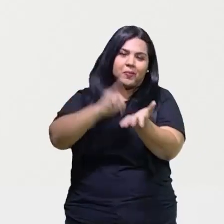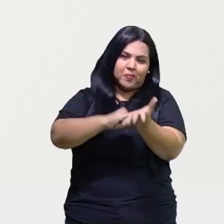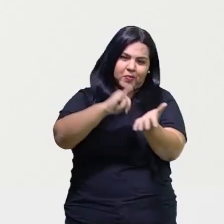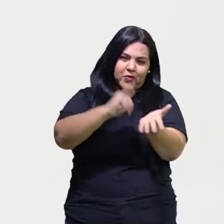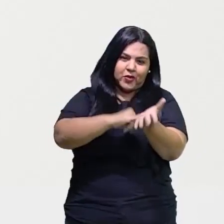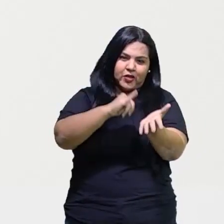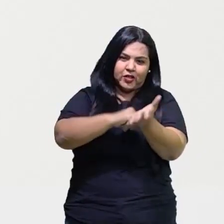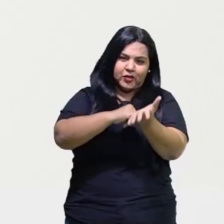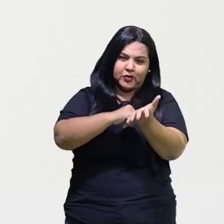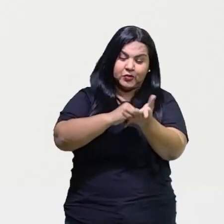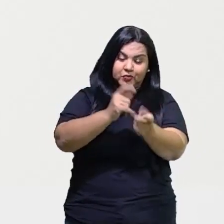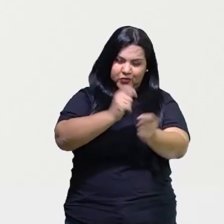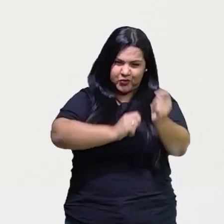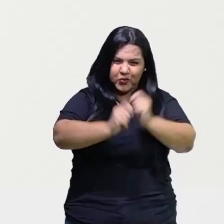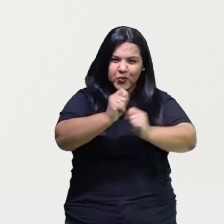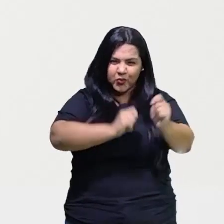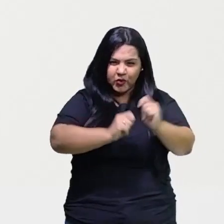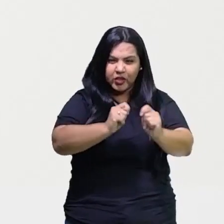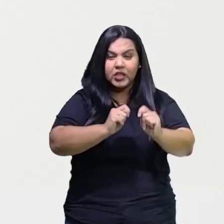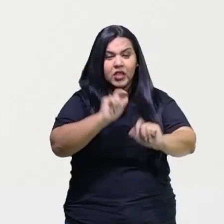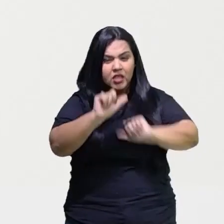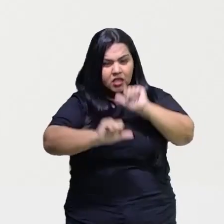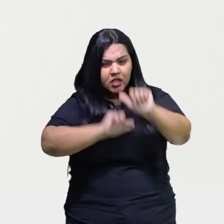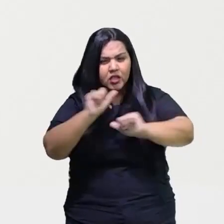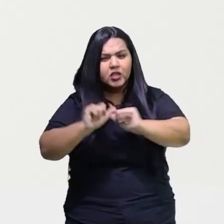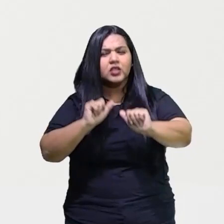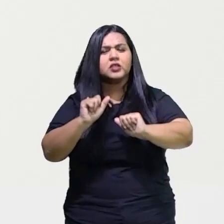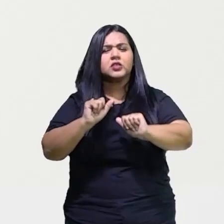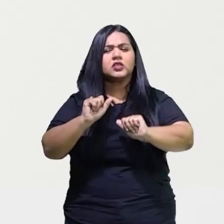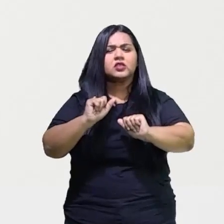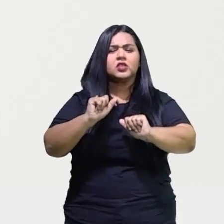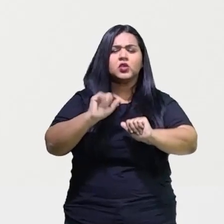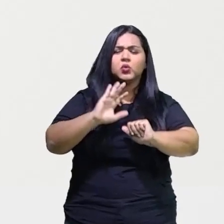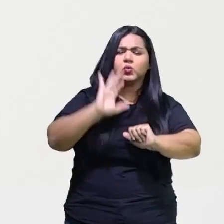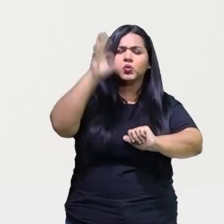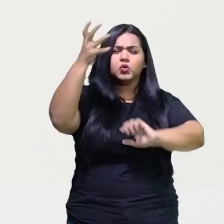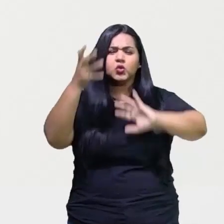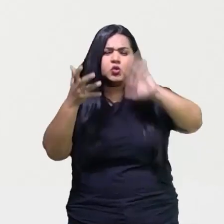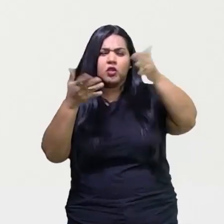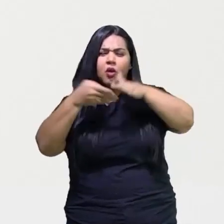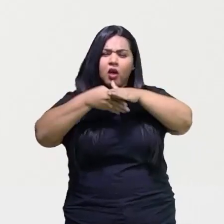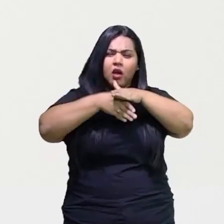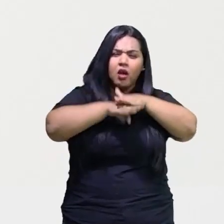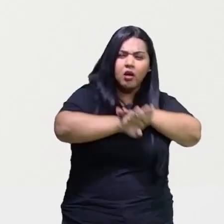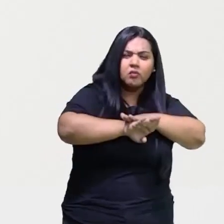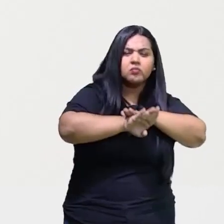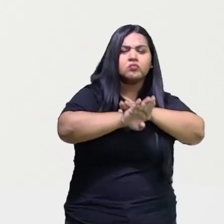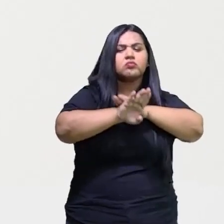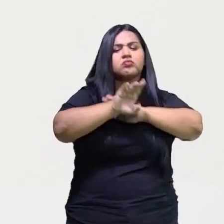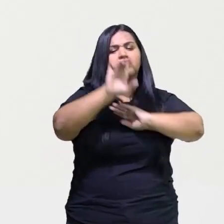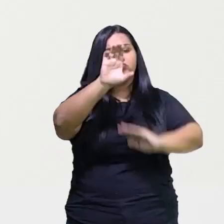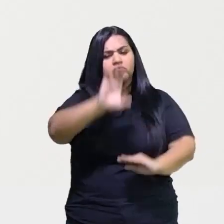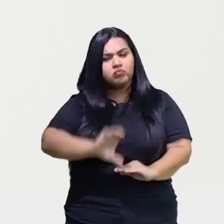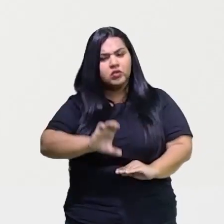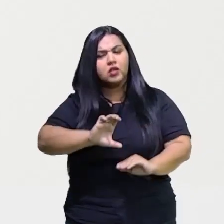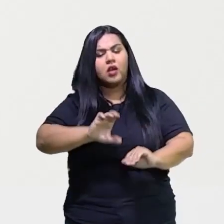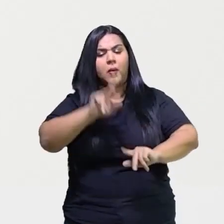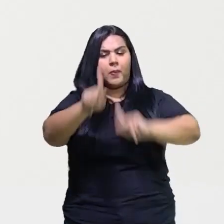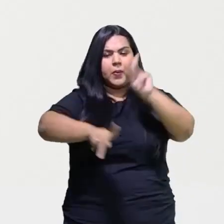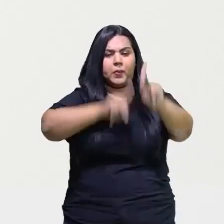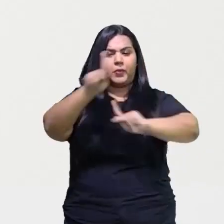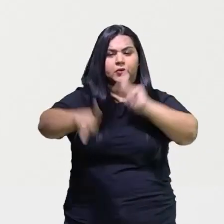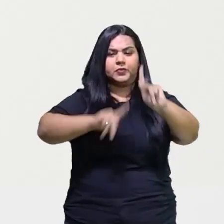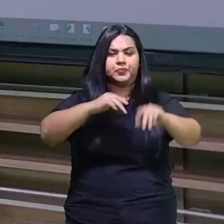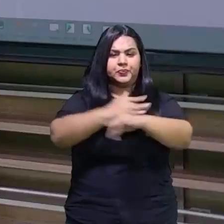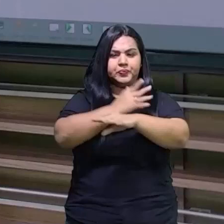impostos sobre o comércio. Essa mudança trouxe novos hábitos ditos civilizados para a população da cidade. Olha para